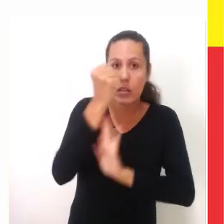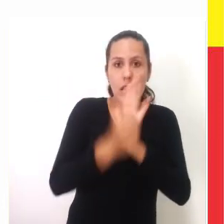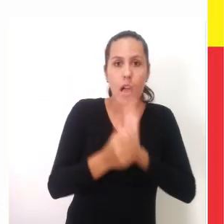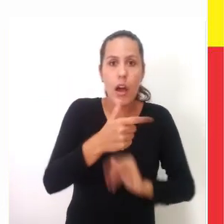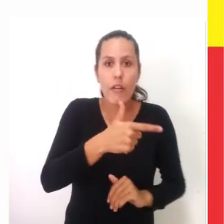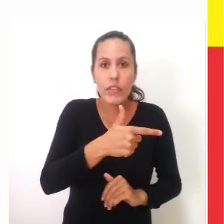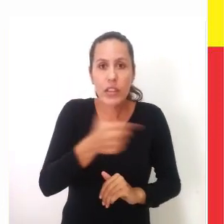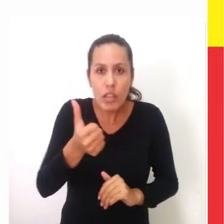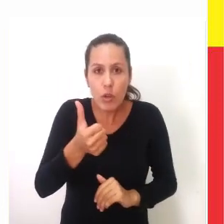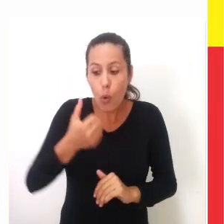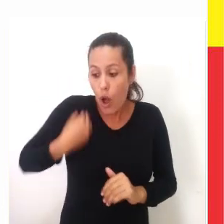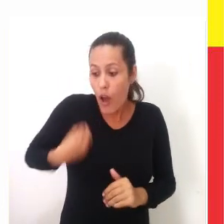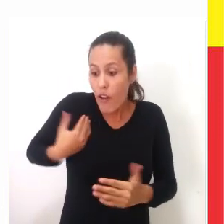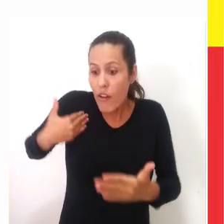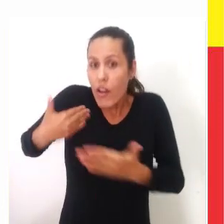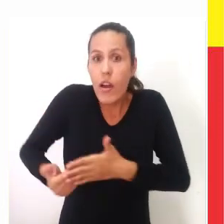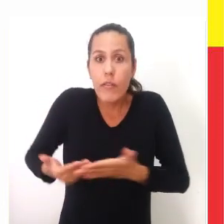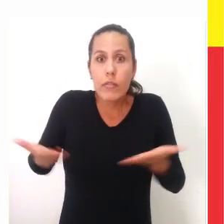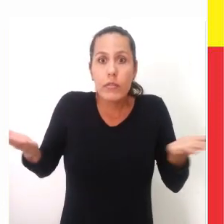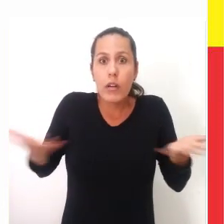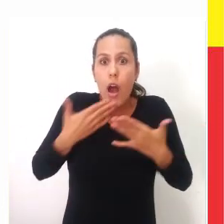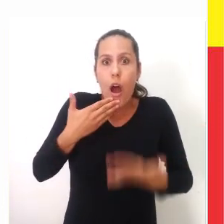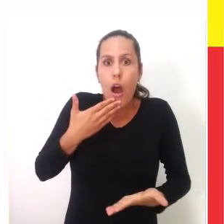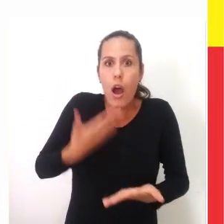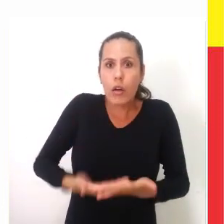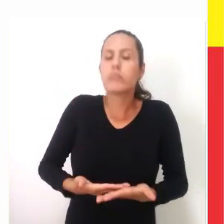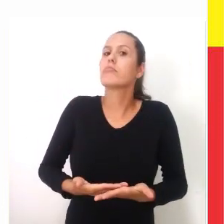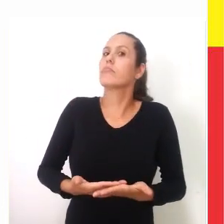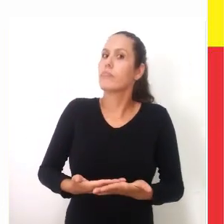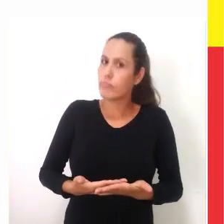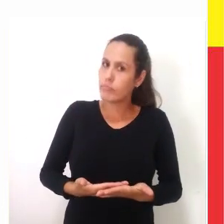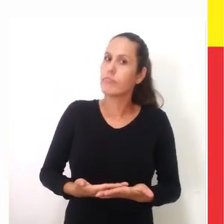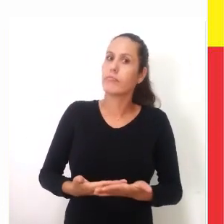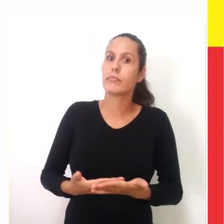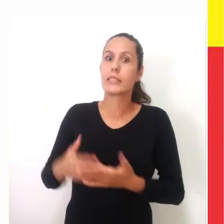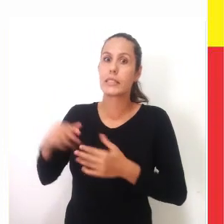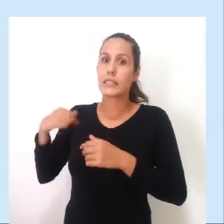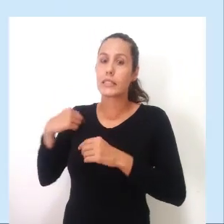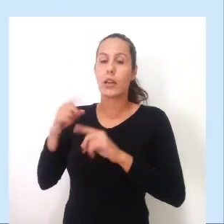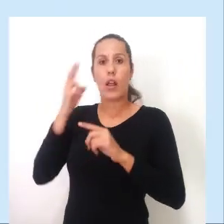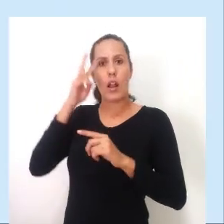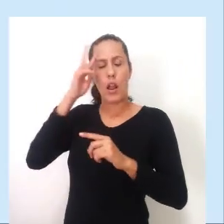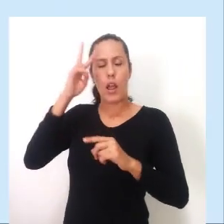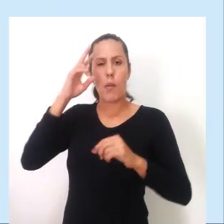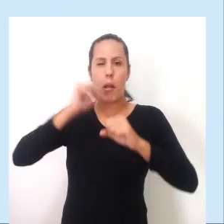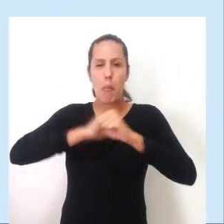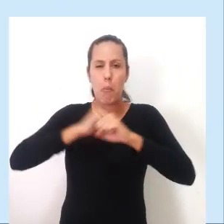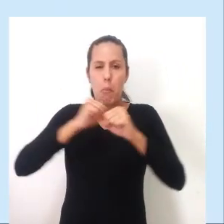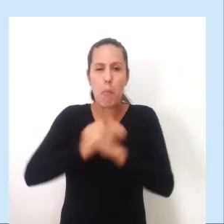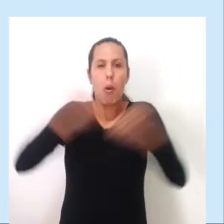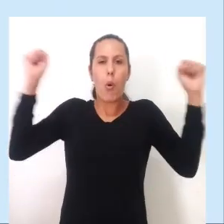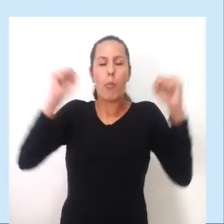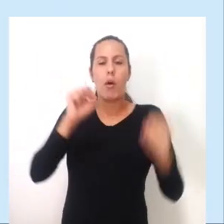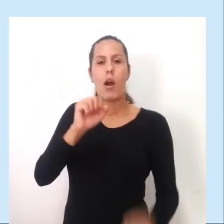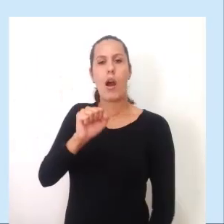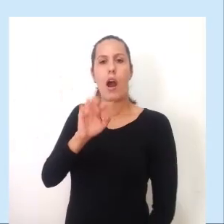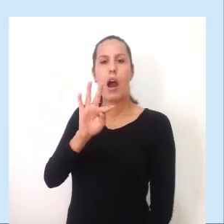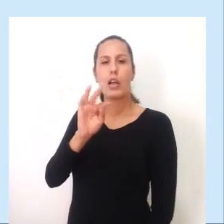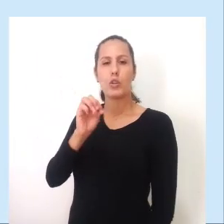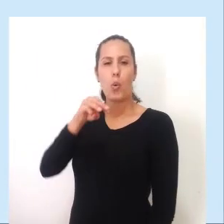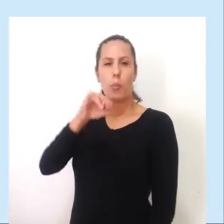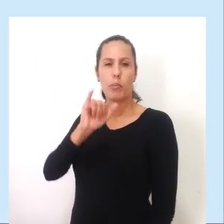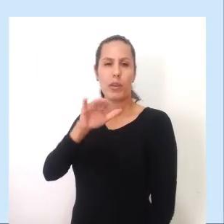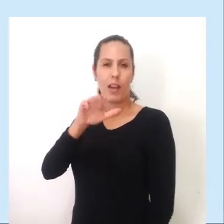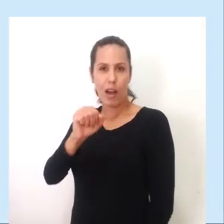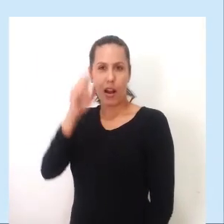21, ainda está presente. E por incrível que pareça, depois da bomba atômica lançada